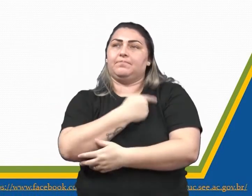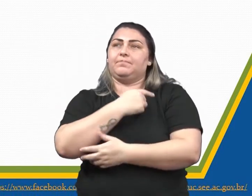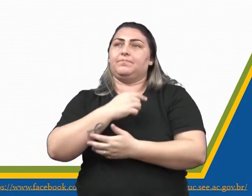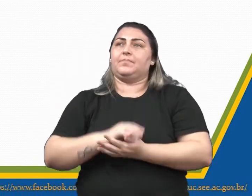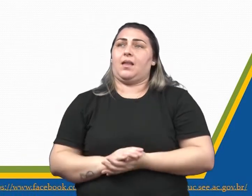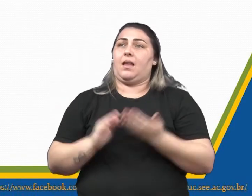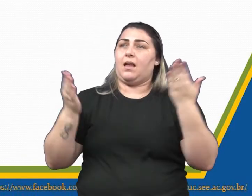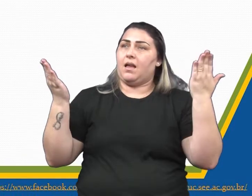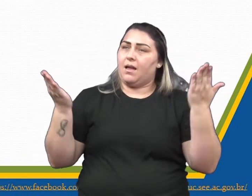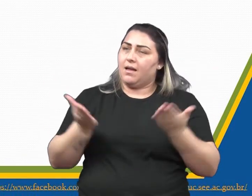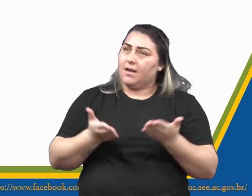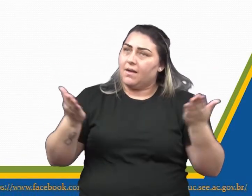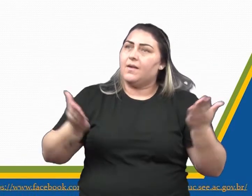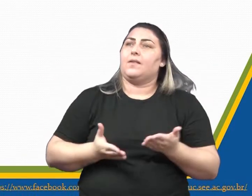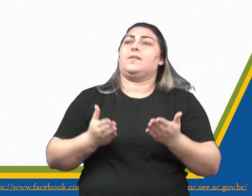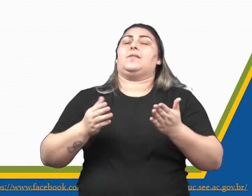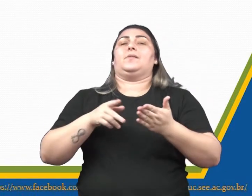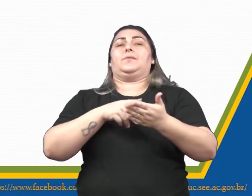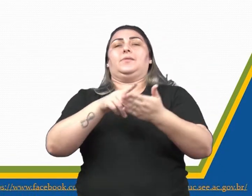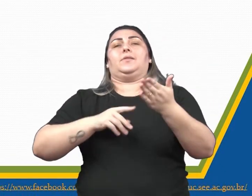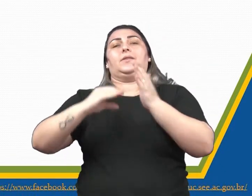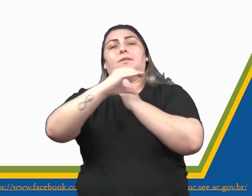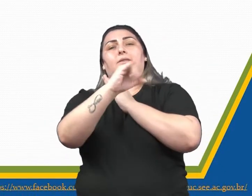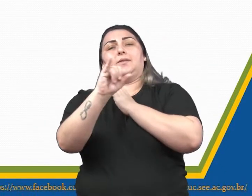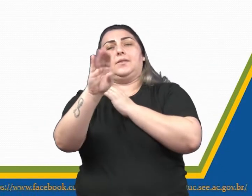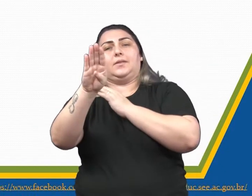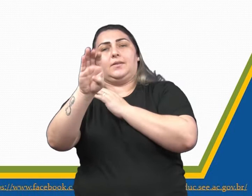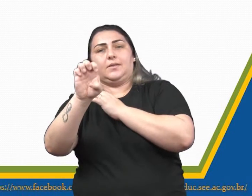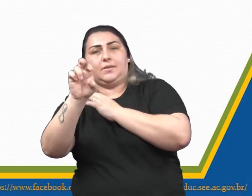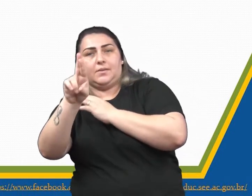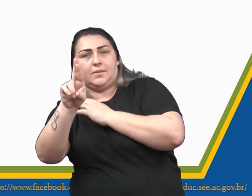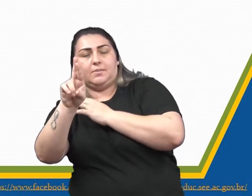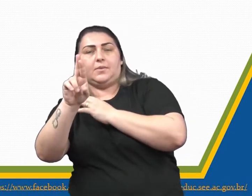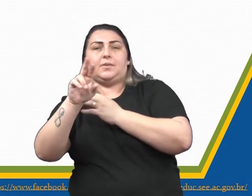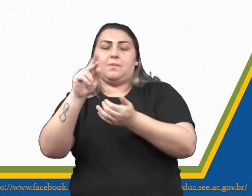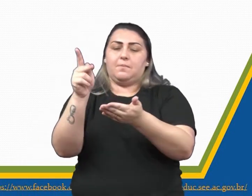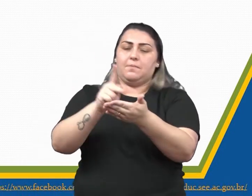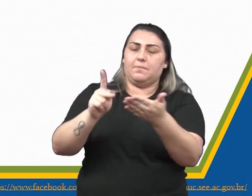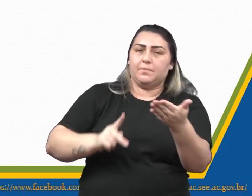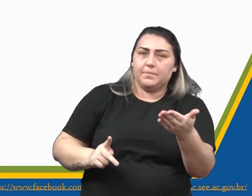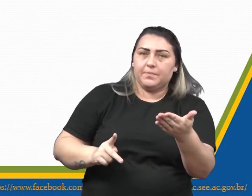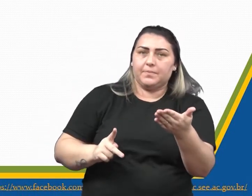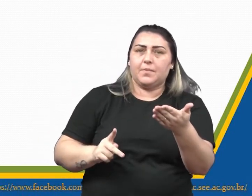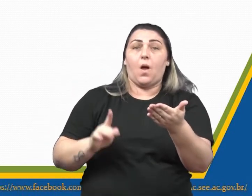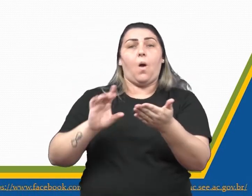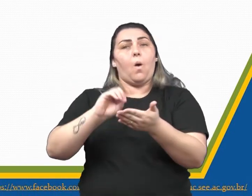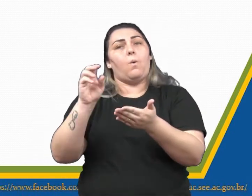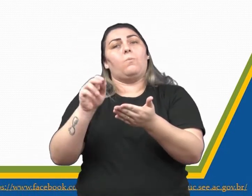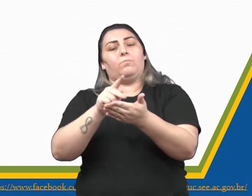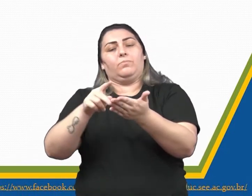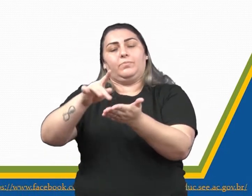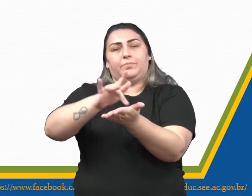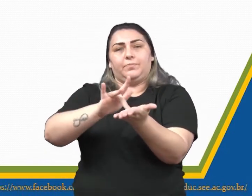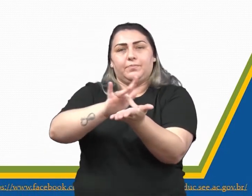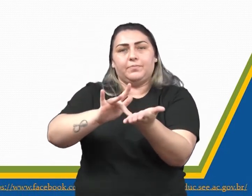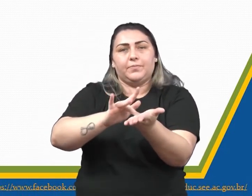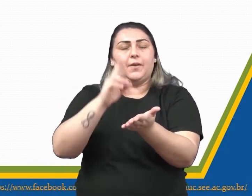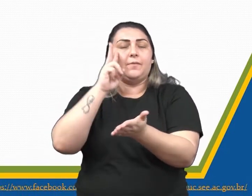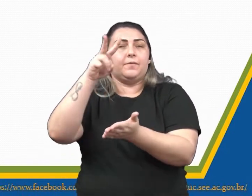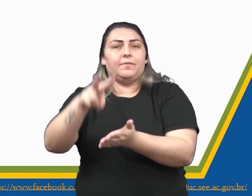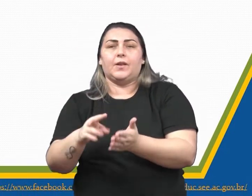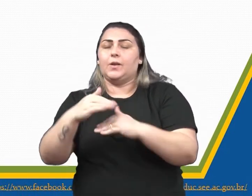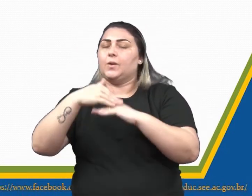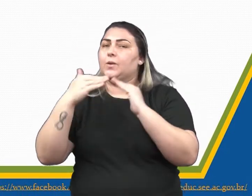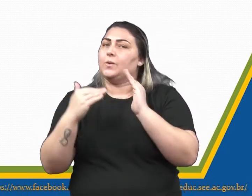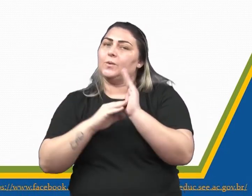Bom, agora vamos para outro tipo de poema chamado cyberpoema ou poema digital. Como você vê, tudo está voltado